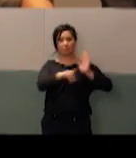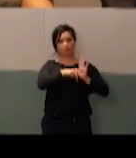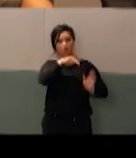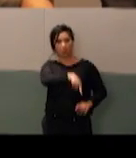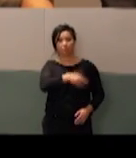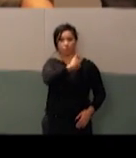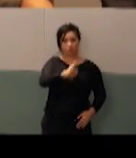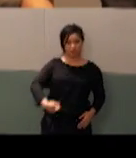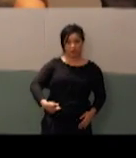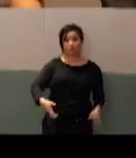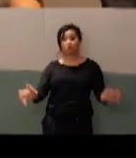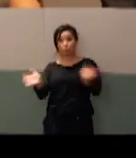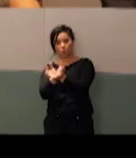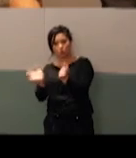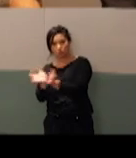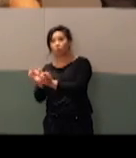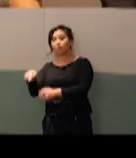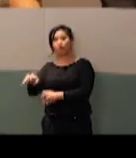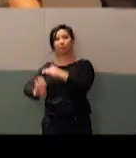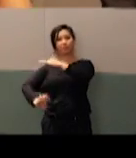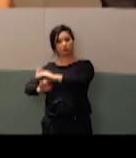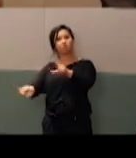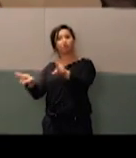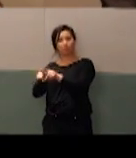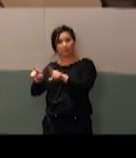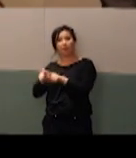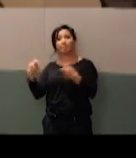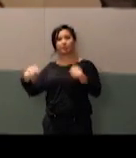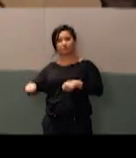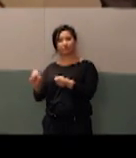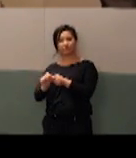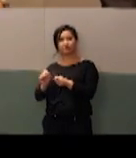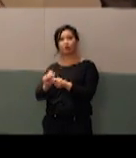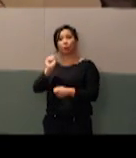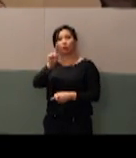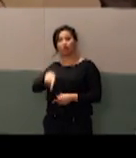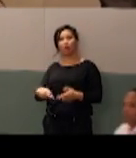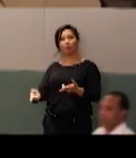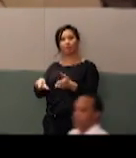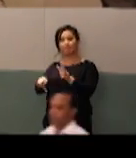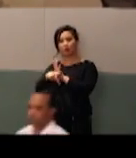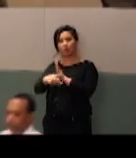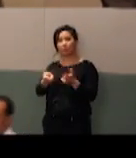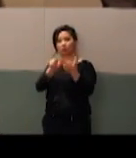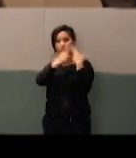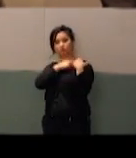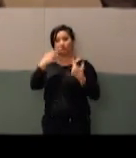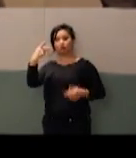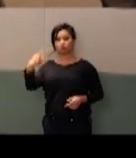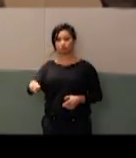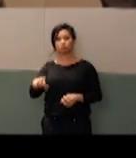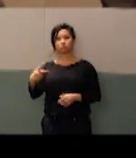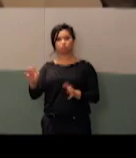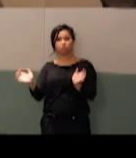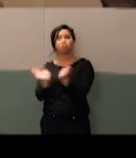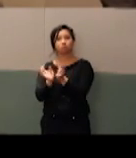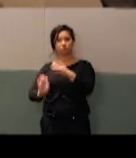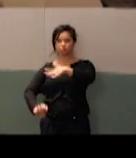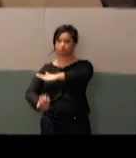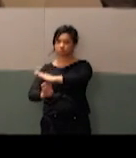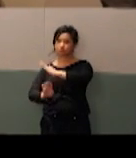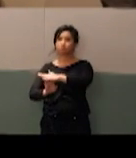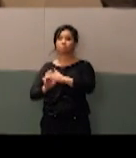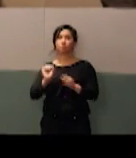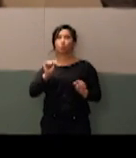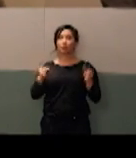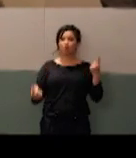classe empresarial faça a sua parte nesse processo, desenvolvendo com o